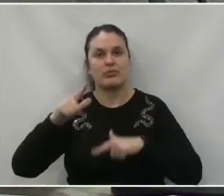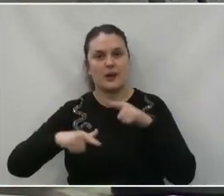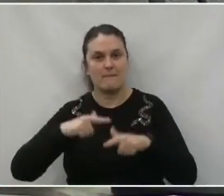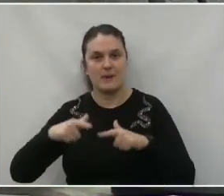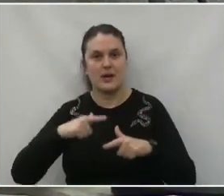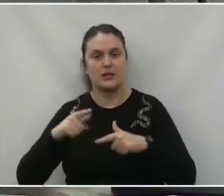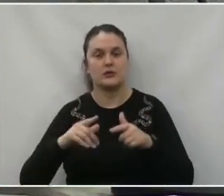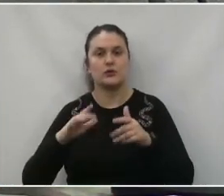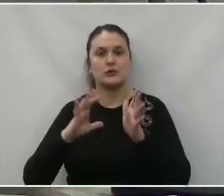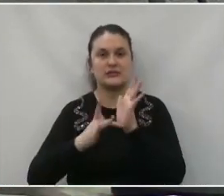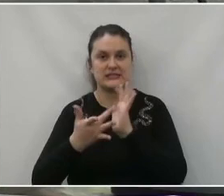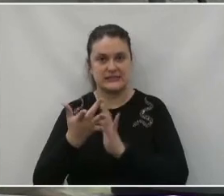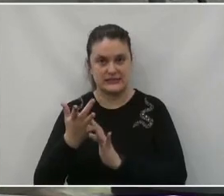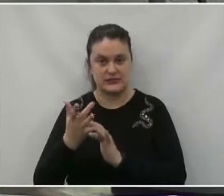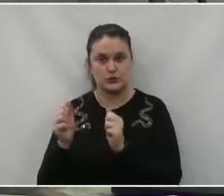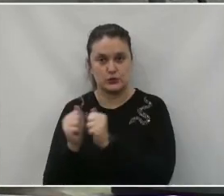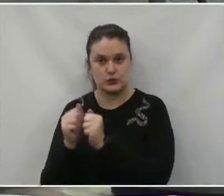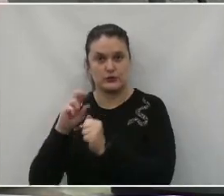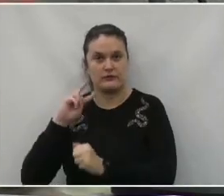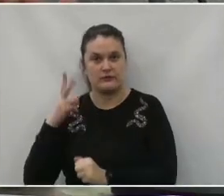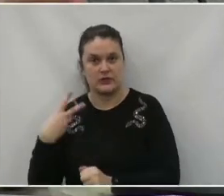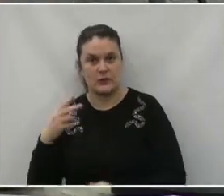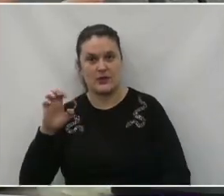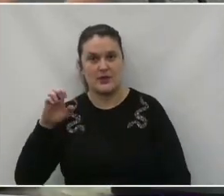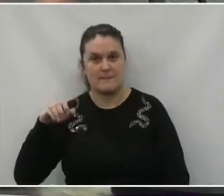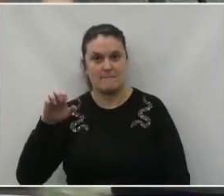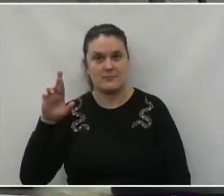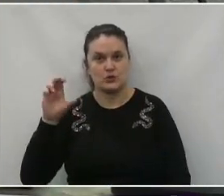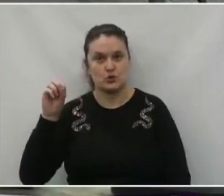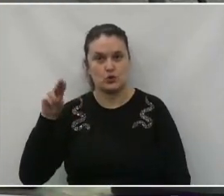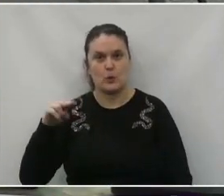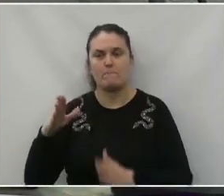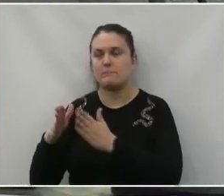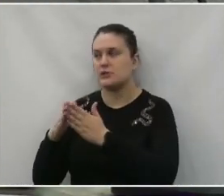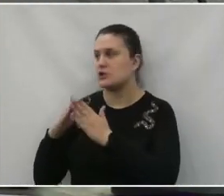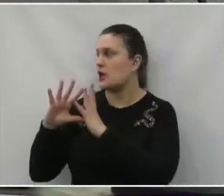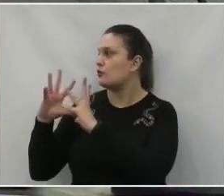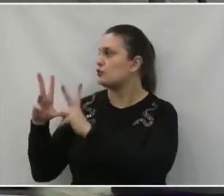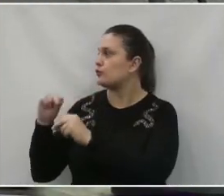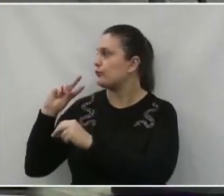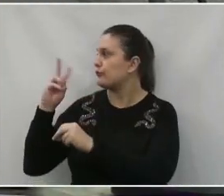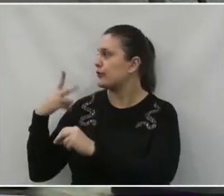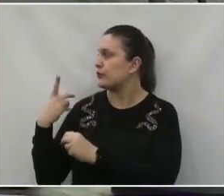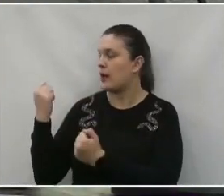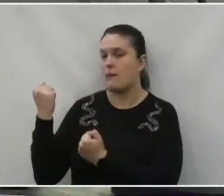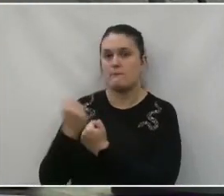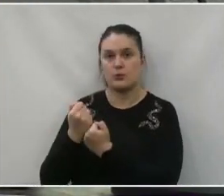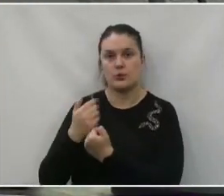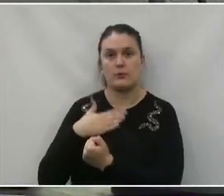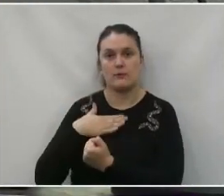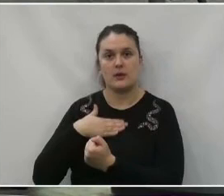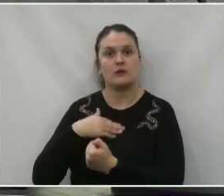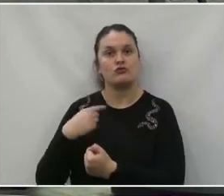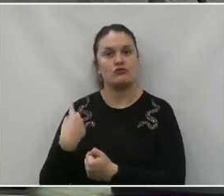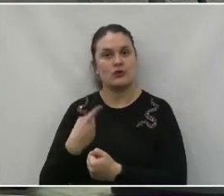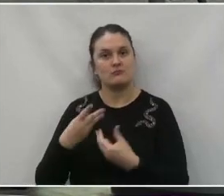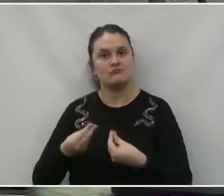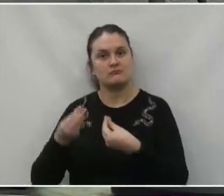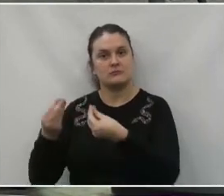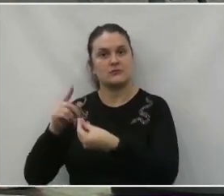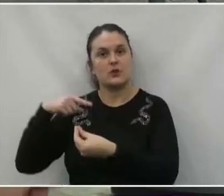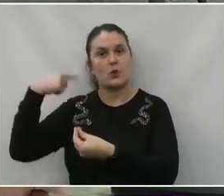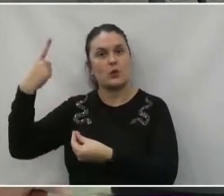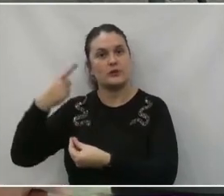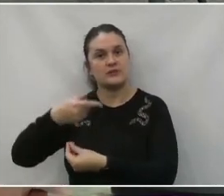vereador Emerson, e também solicitando a todos os vereadores o apoiamento, nós estaremos encaminhando na próxima